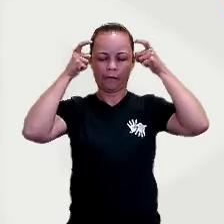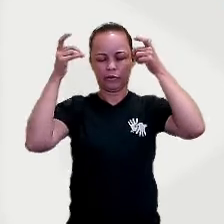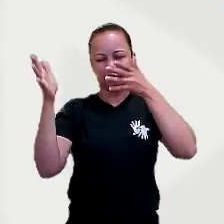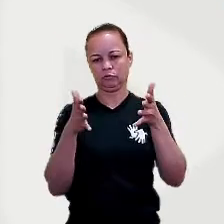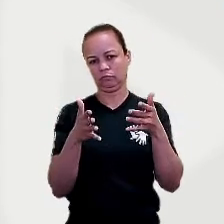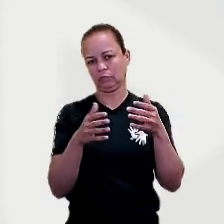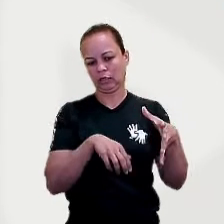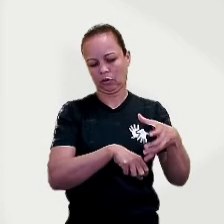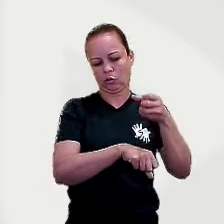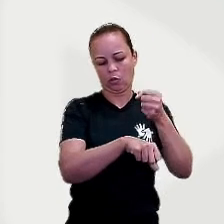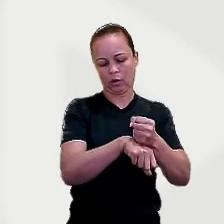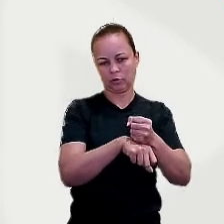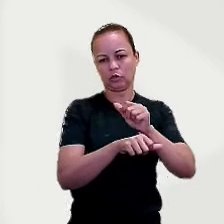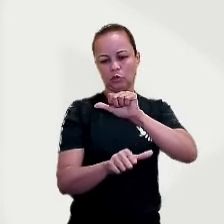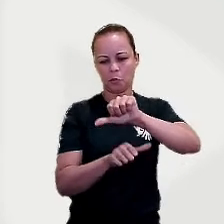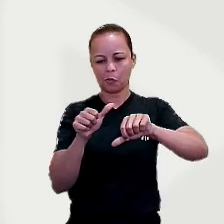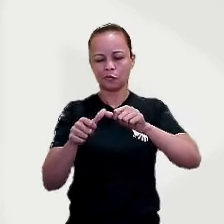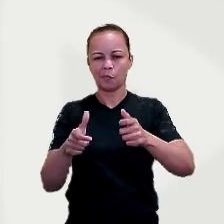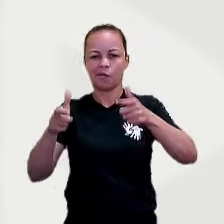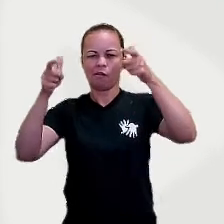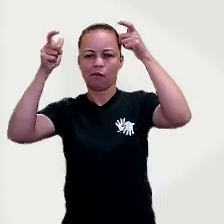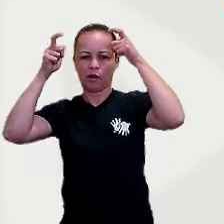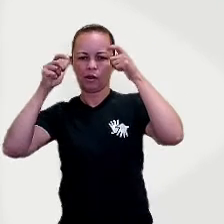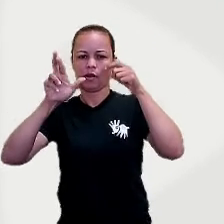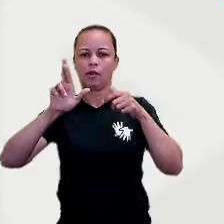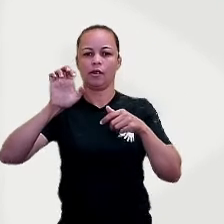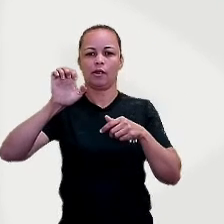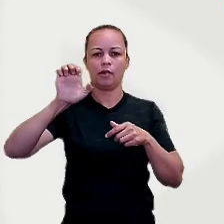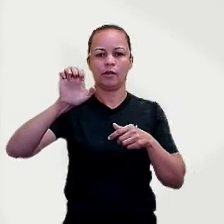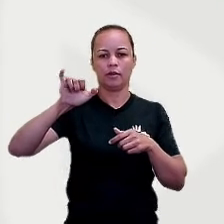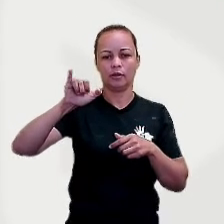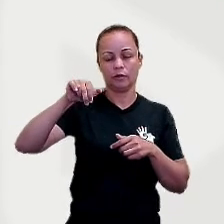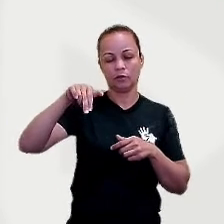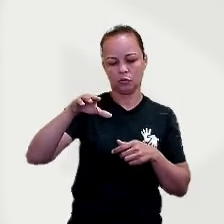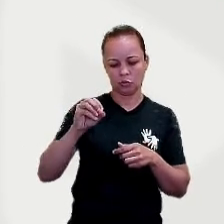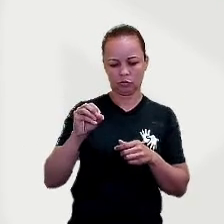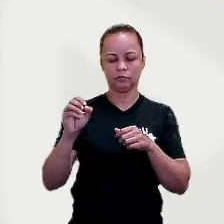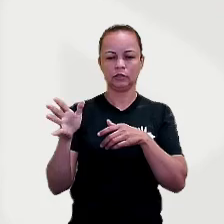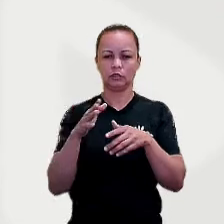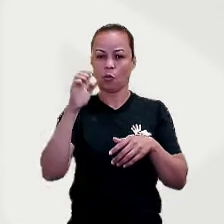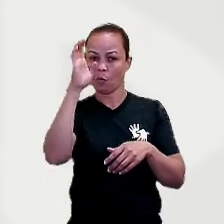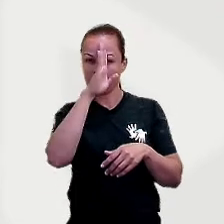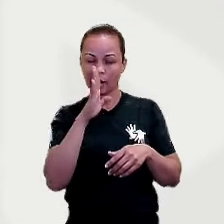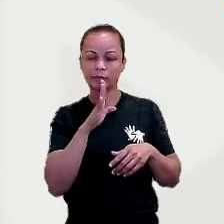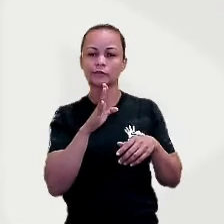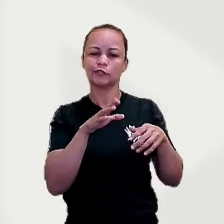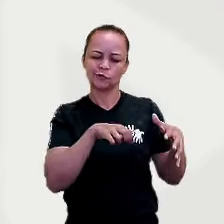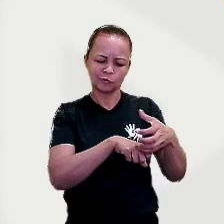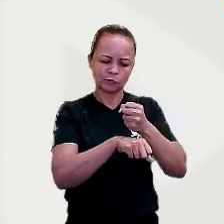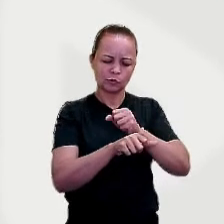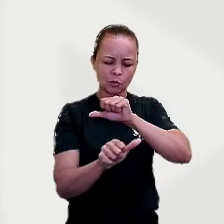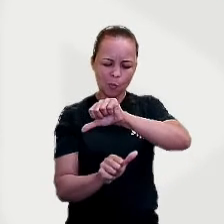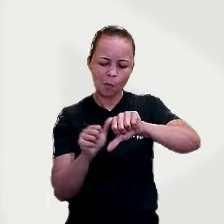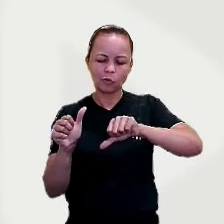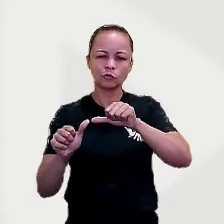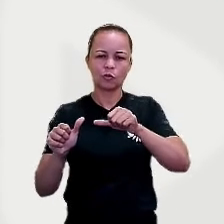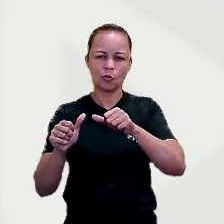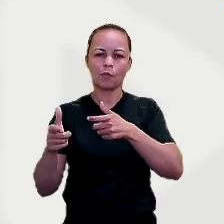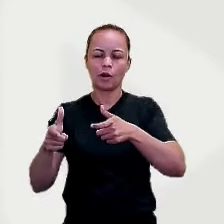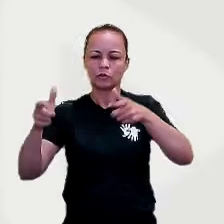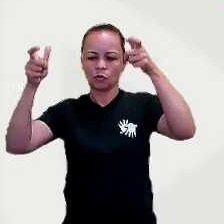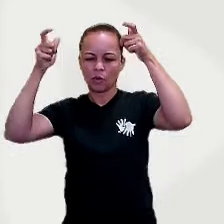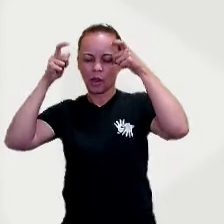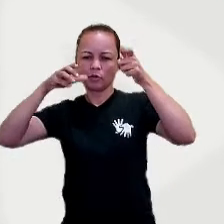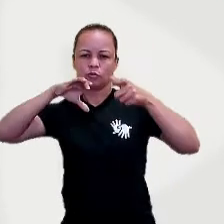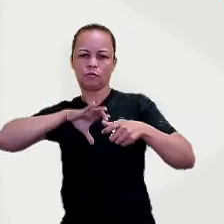uma colônia, em 1815. Com isso, o Brasil deixou de ser uma colônia e tornou-se parte do Reino